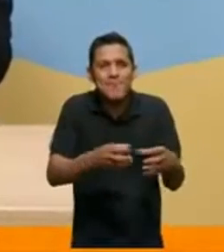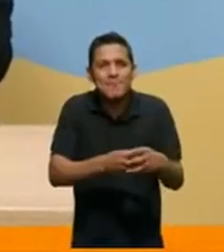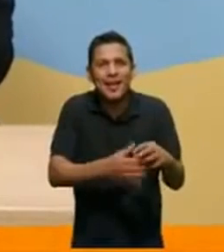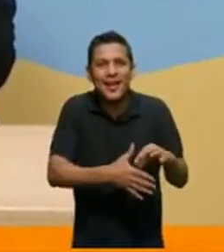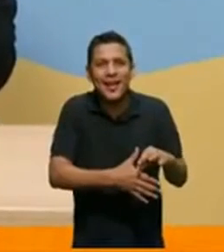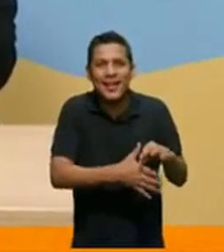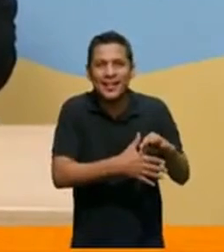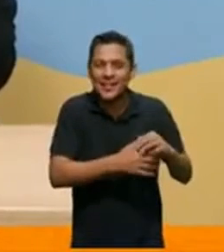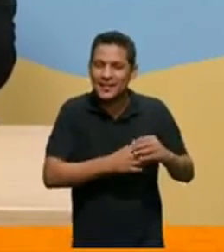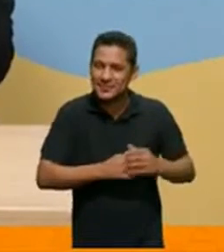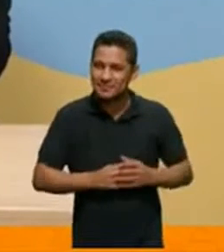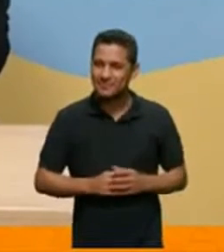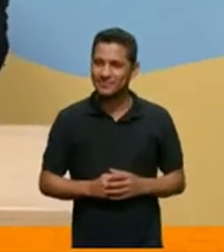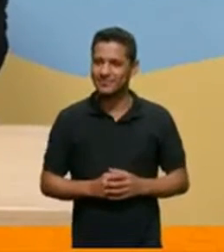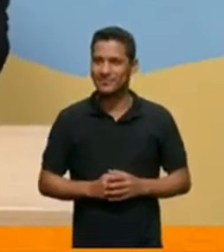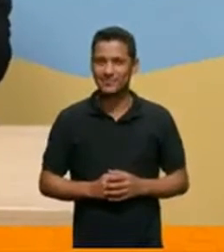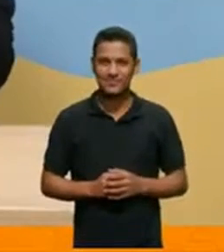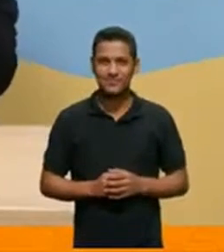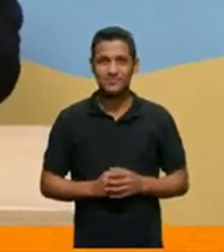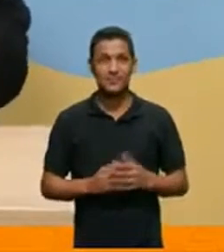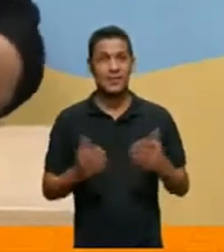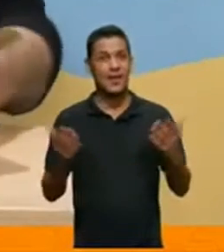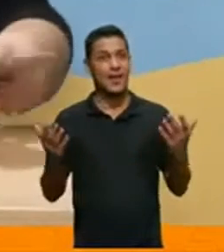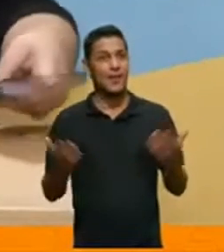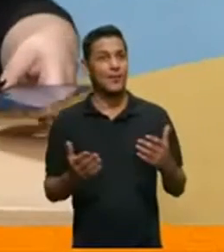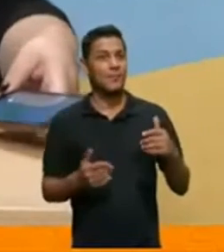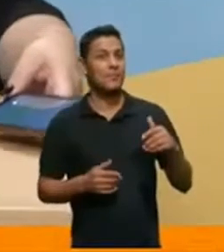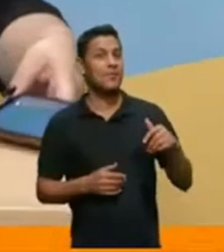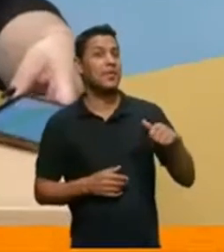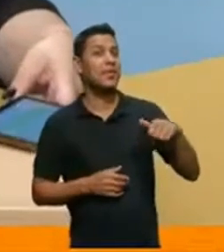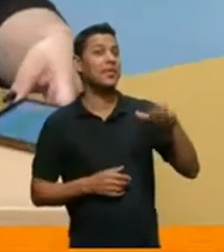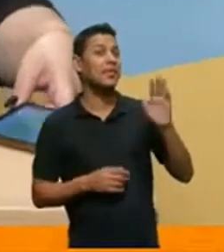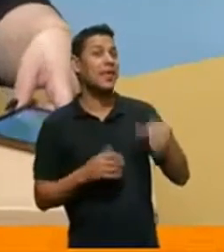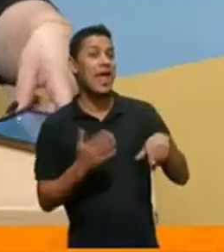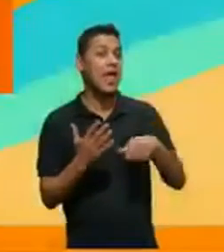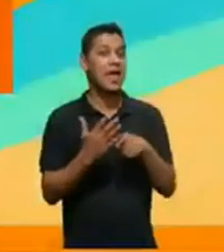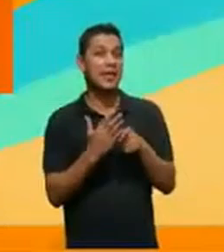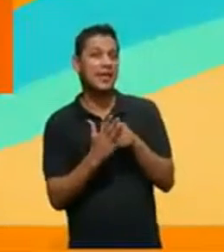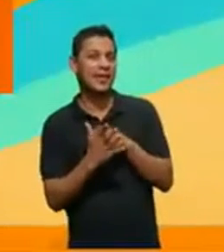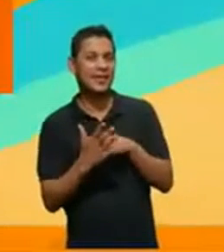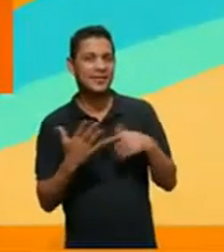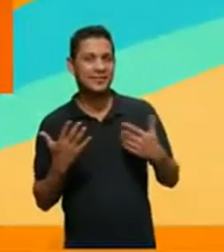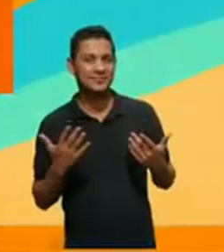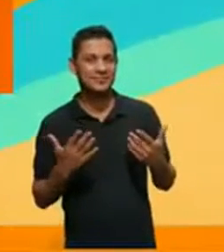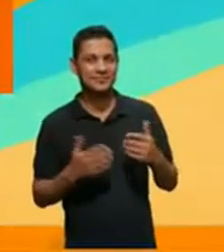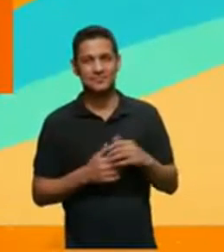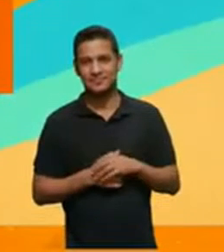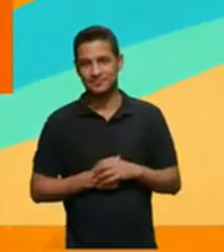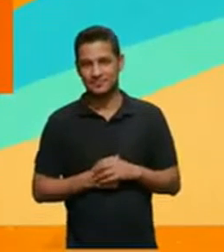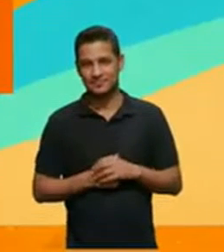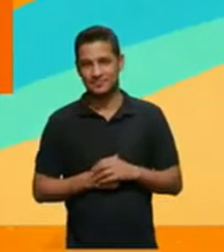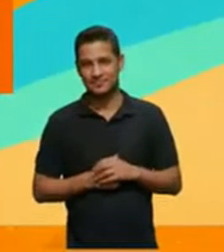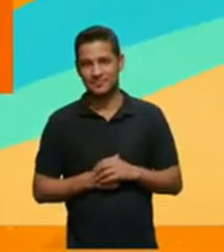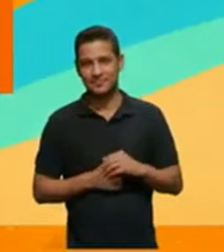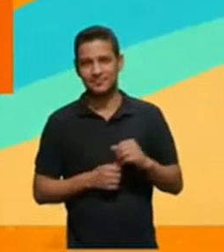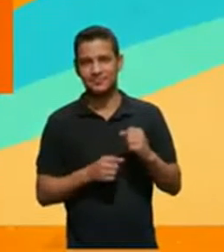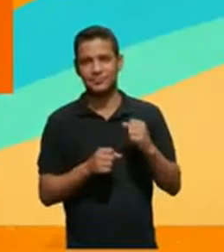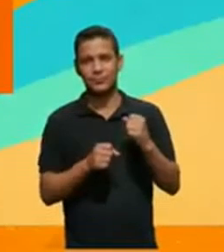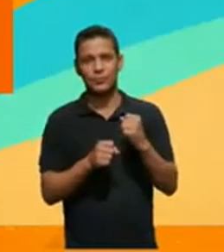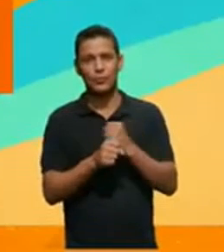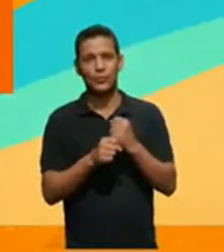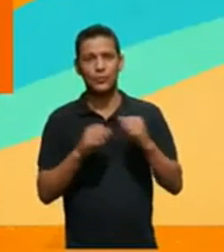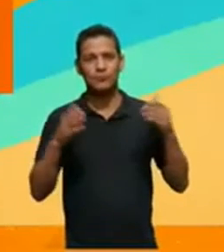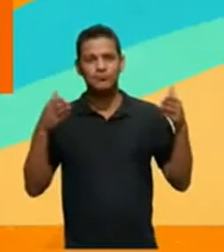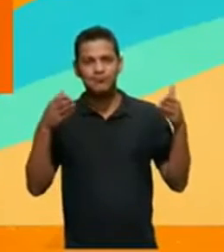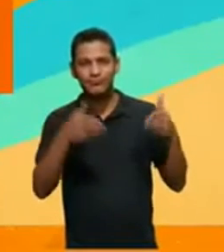e vamos agora as indicações do GTT mais popular destaque do ano e